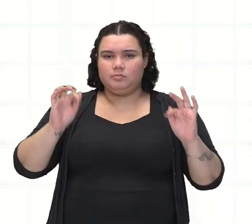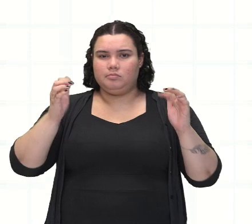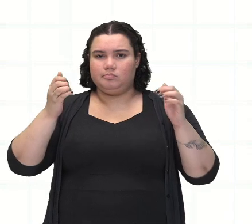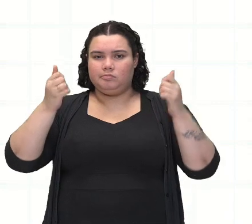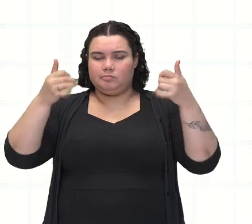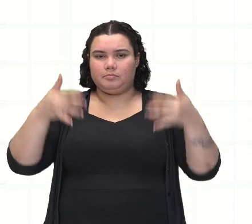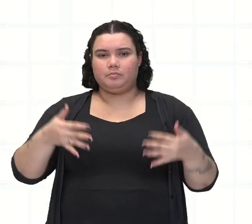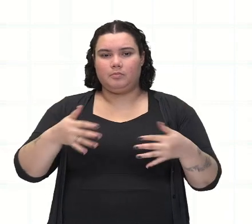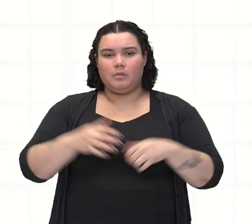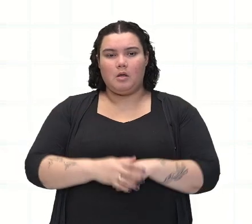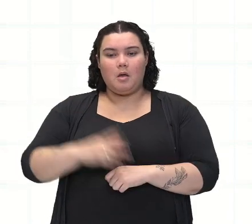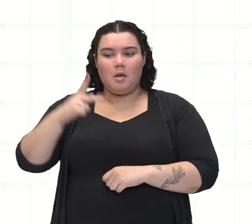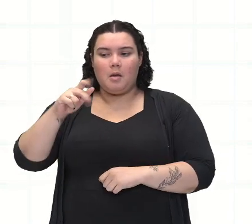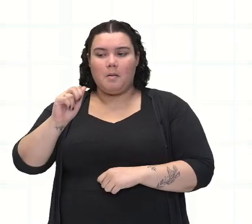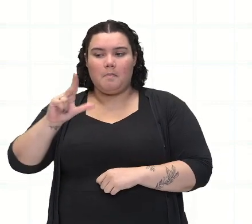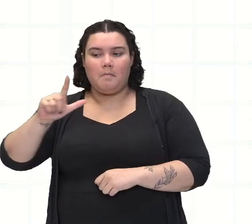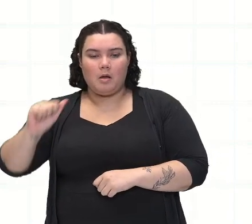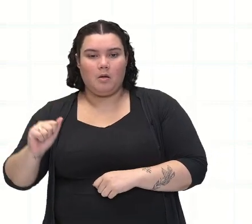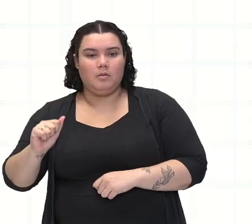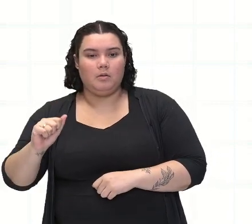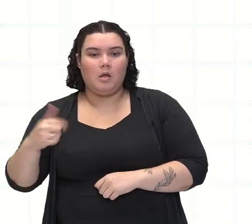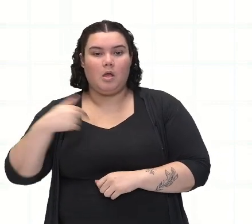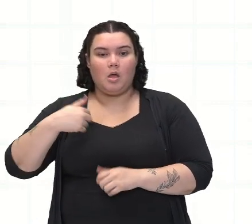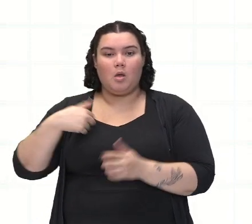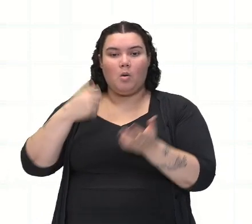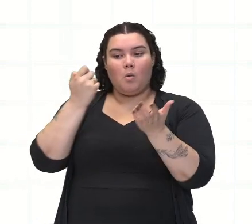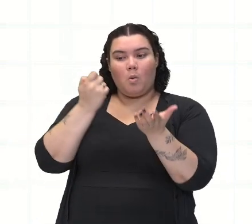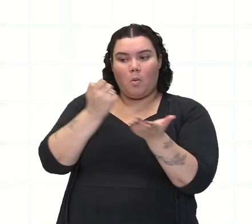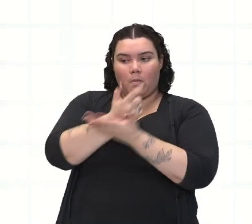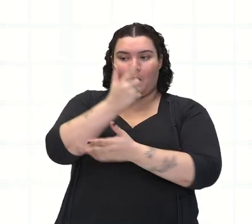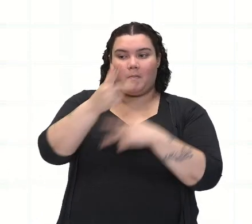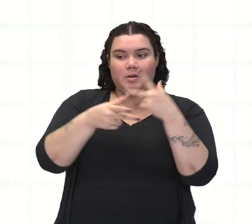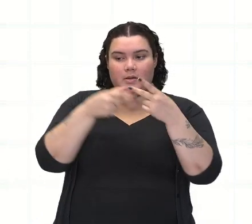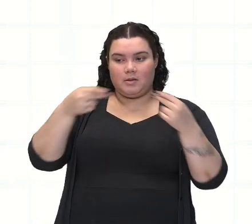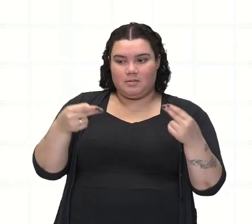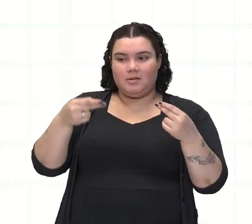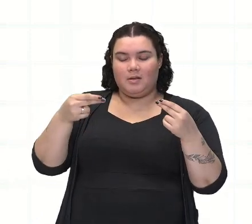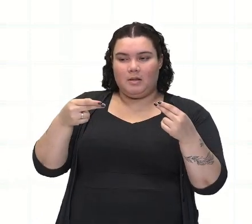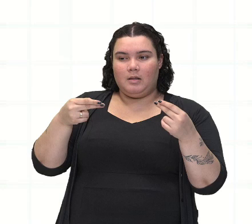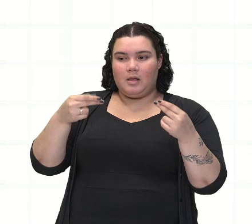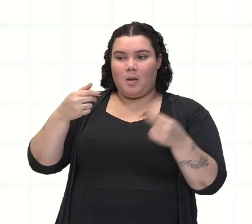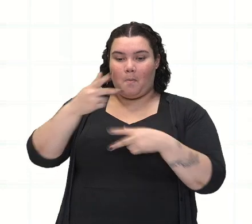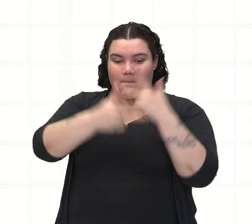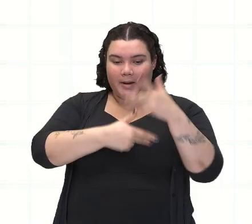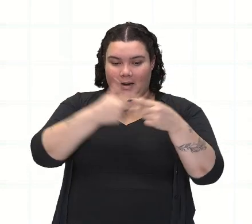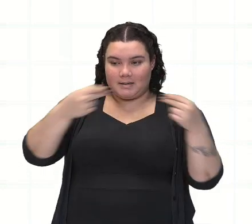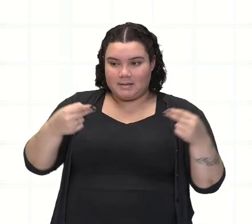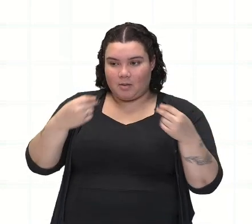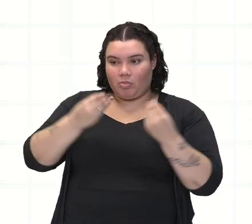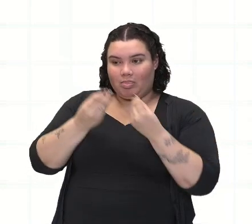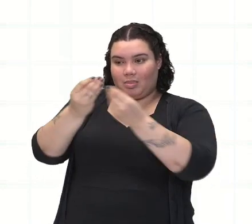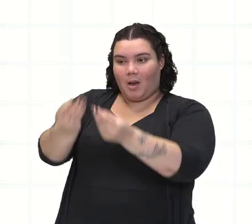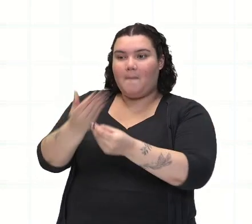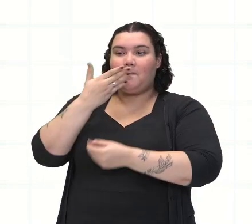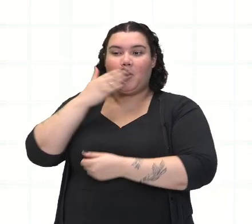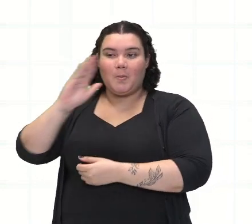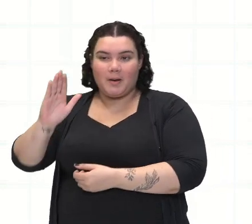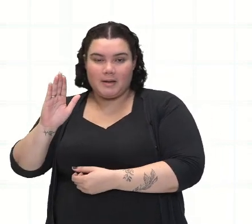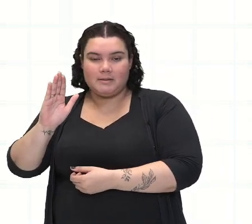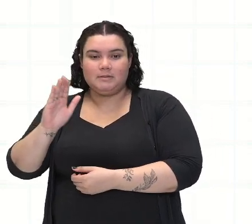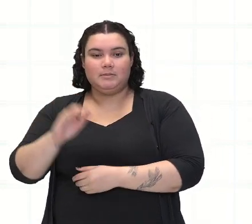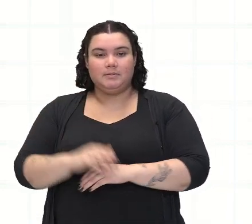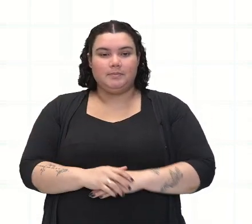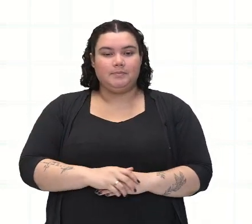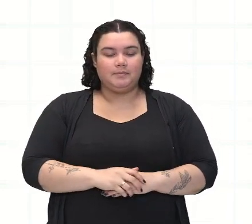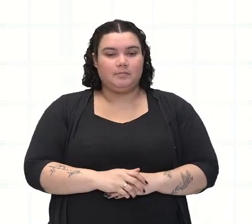aí. Paula, eu comprei o presente. Eu lhe prometi o presente.